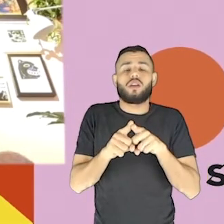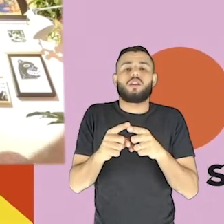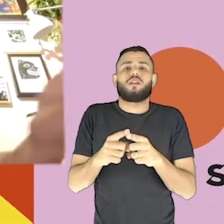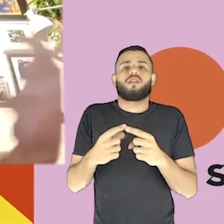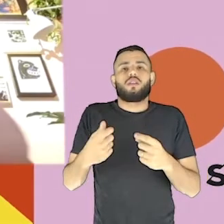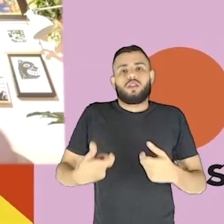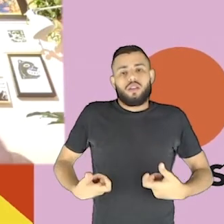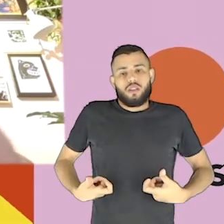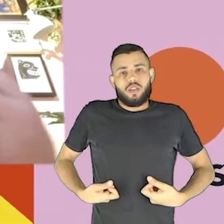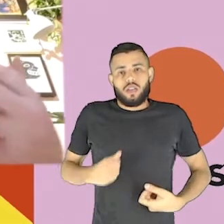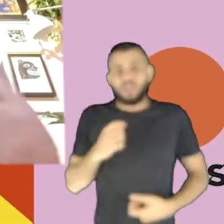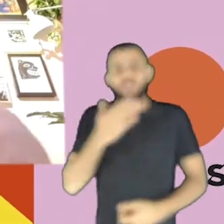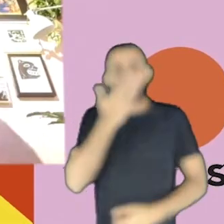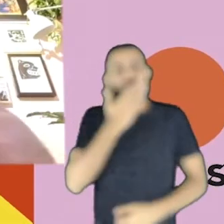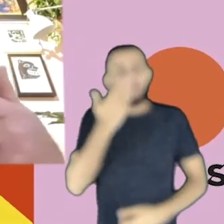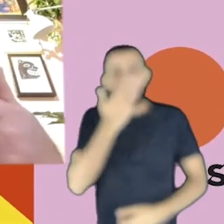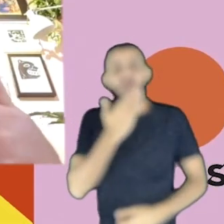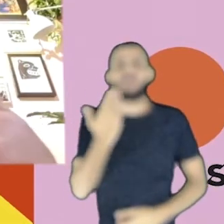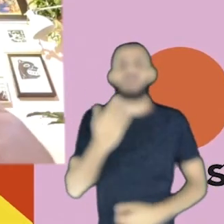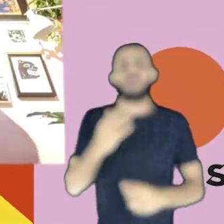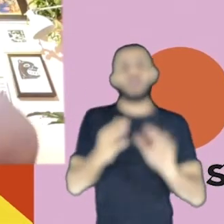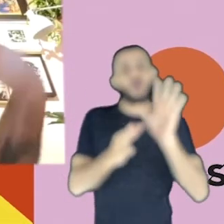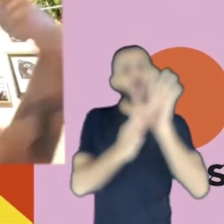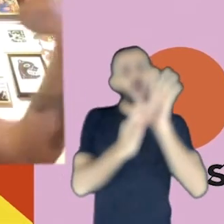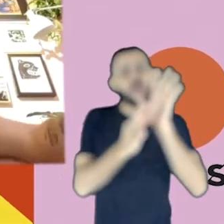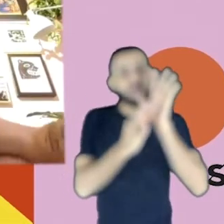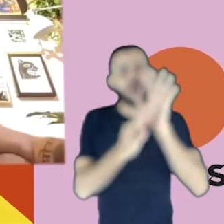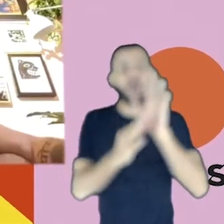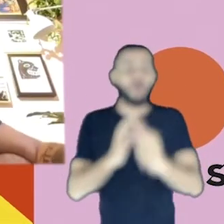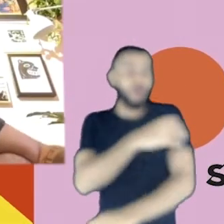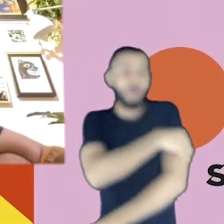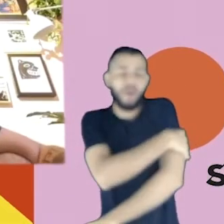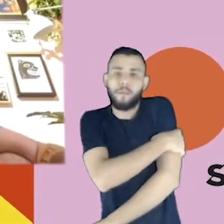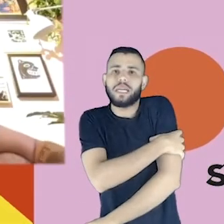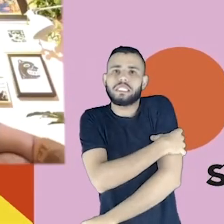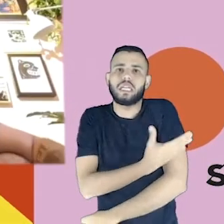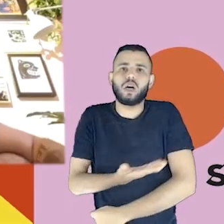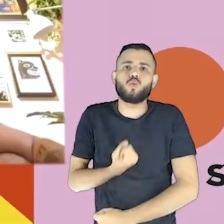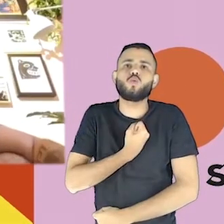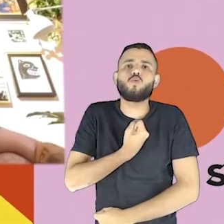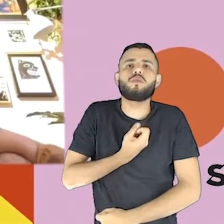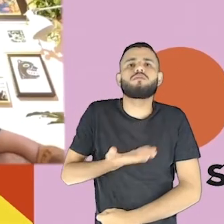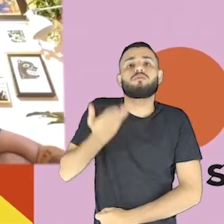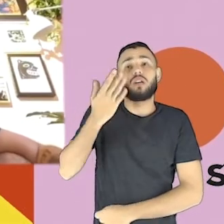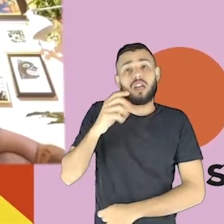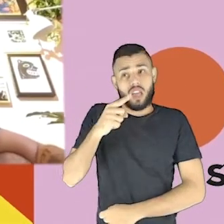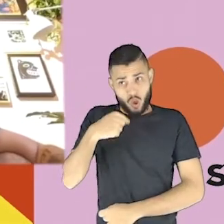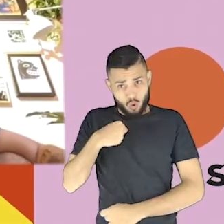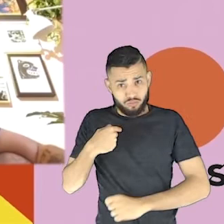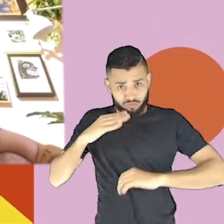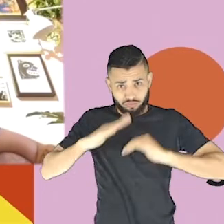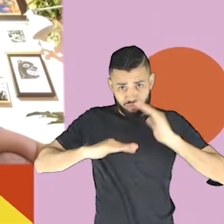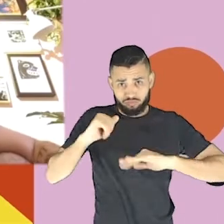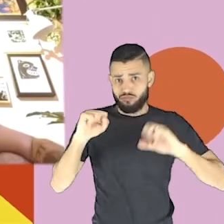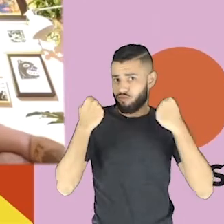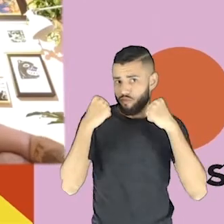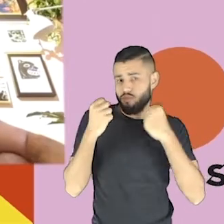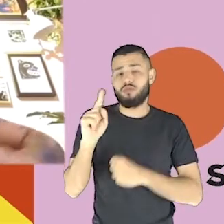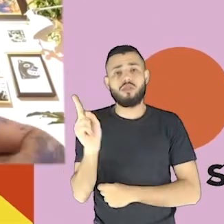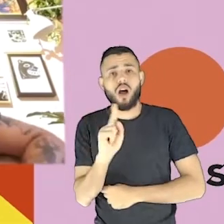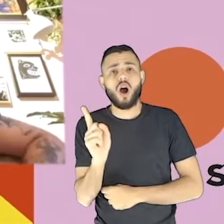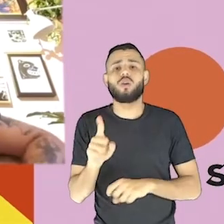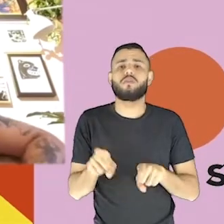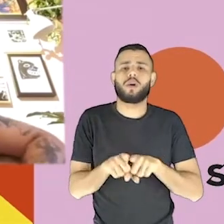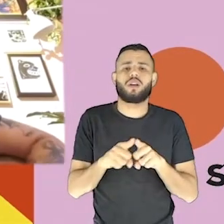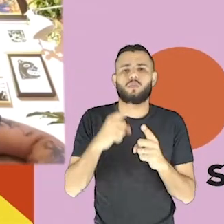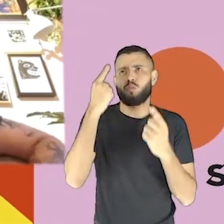exame de glicemia, de colesterol, a verificação da minha pressão arterial, se eu faço atividade física ou não, sem levar em